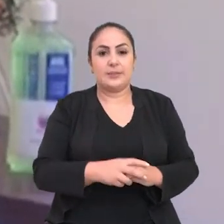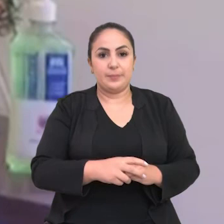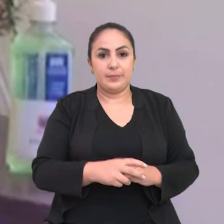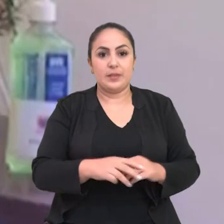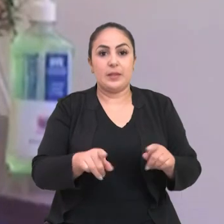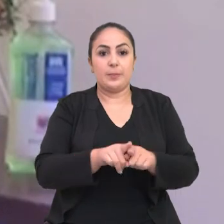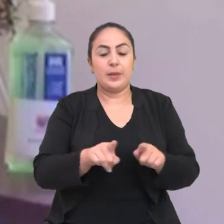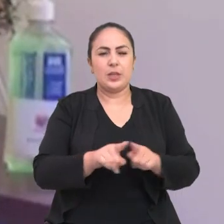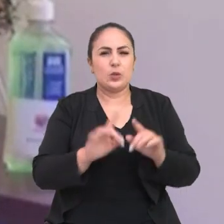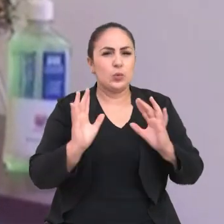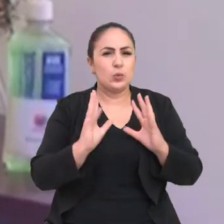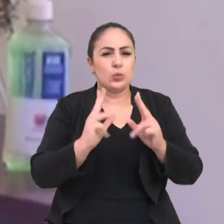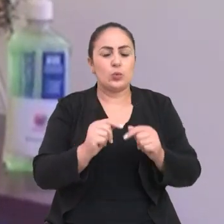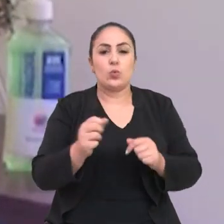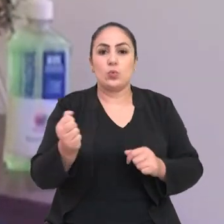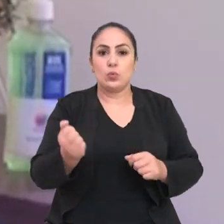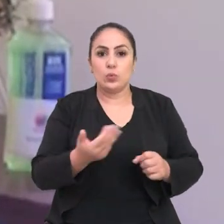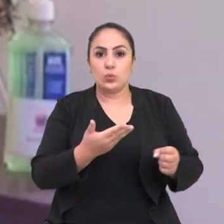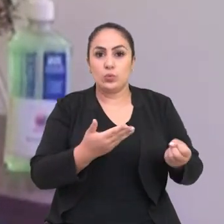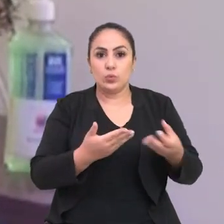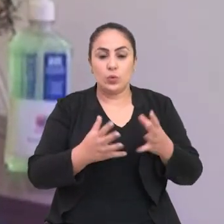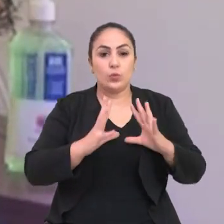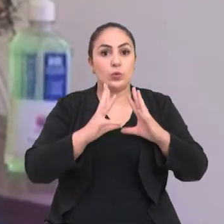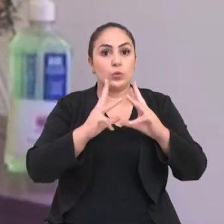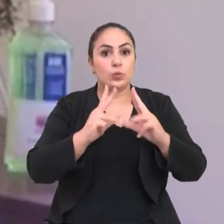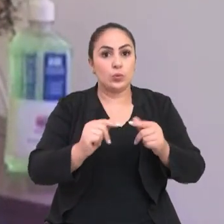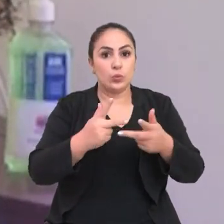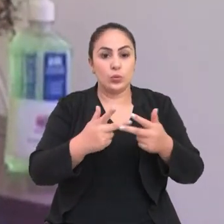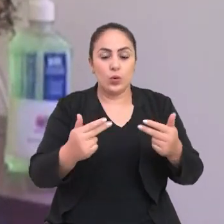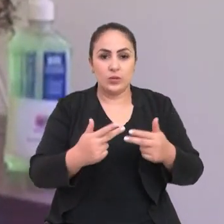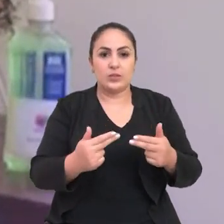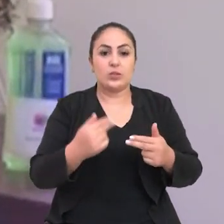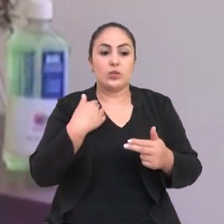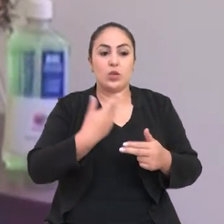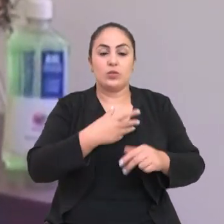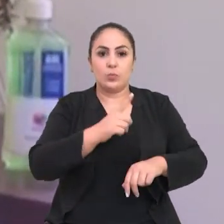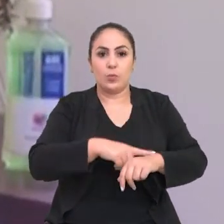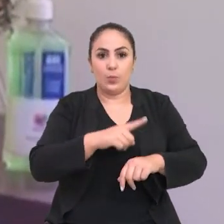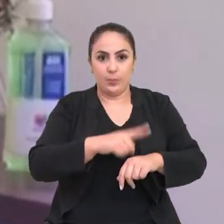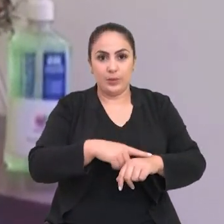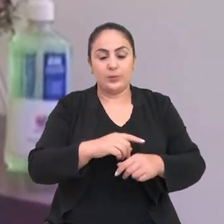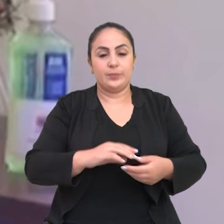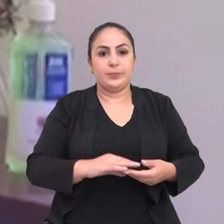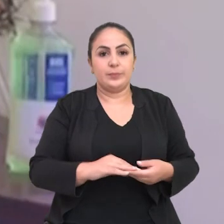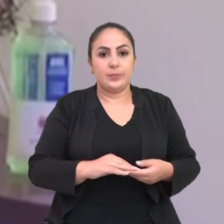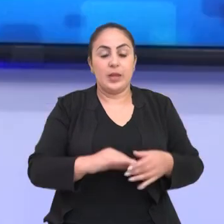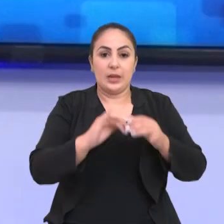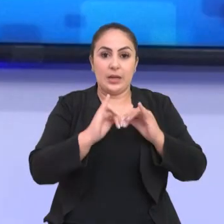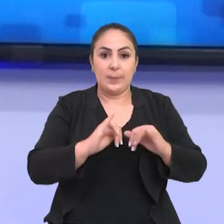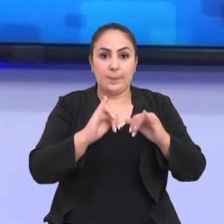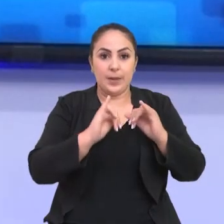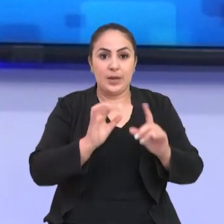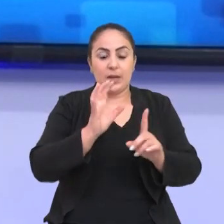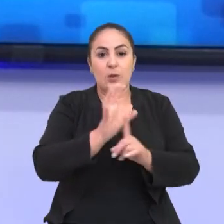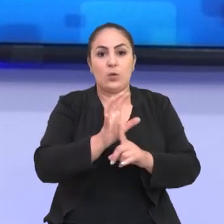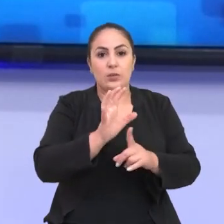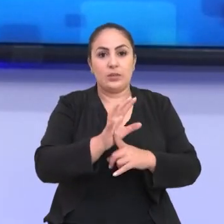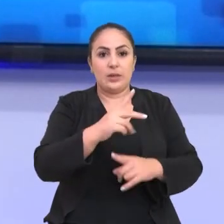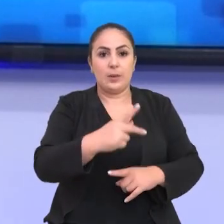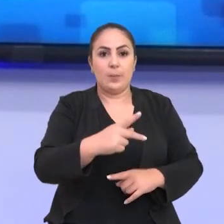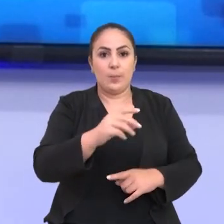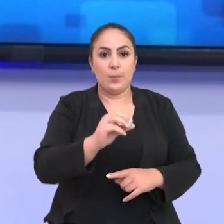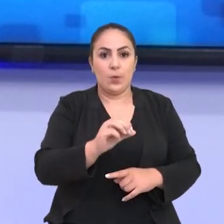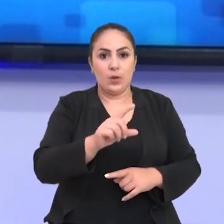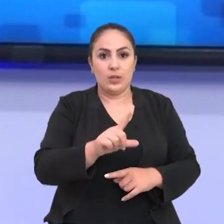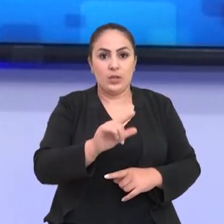né? A princípio é tudo novo, né? Tudo novidade, a gente está vivendo um momento atípico, né? Campanha contra